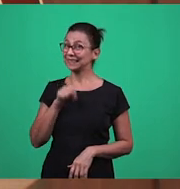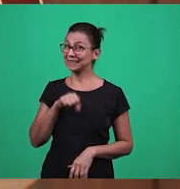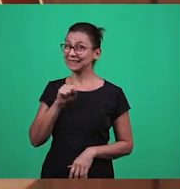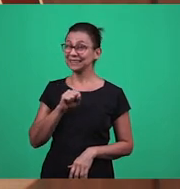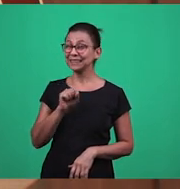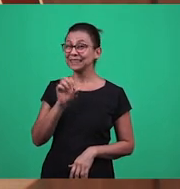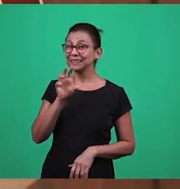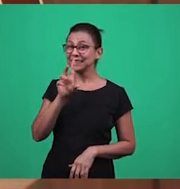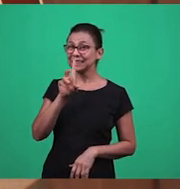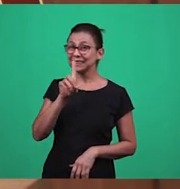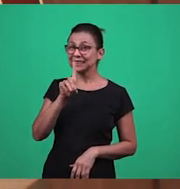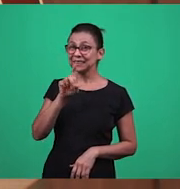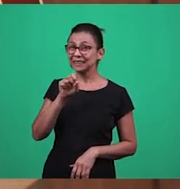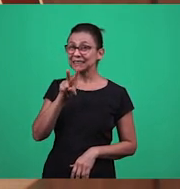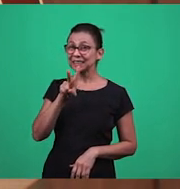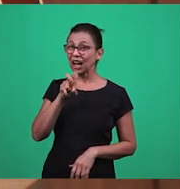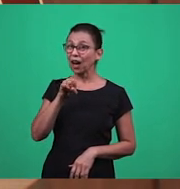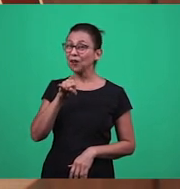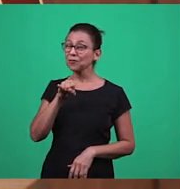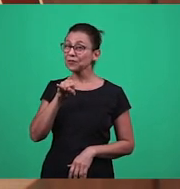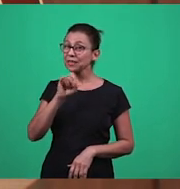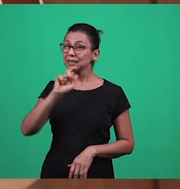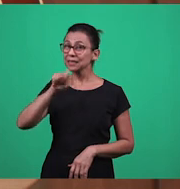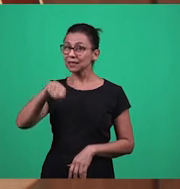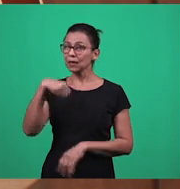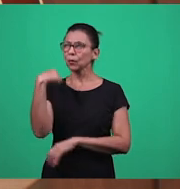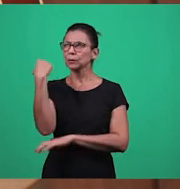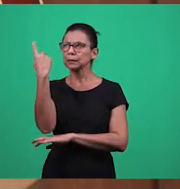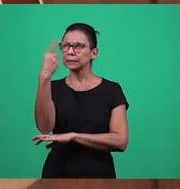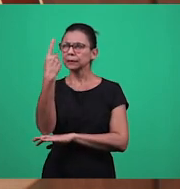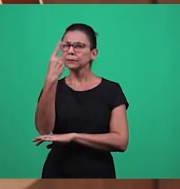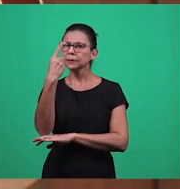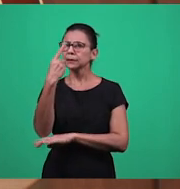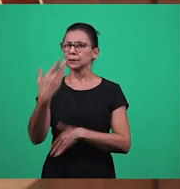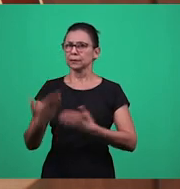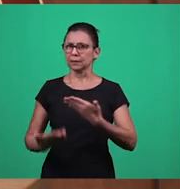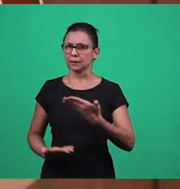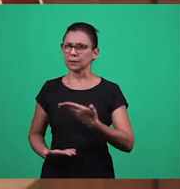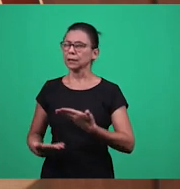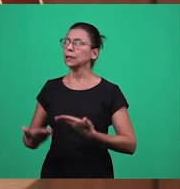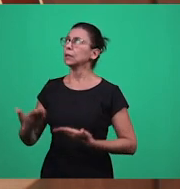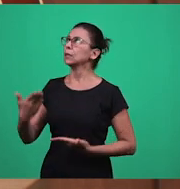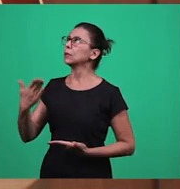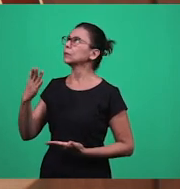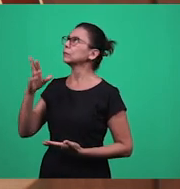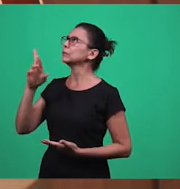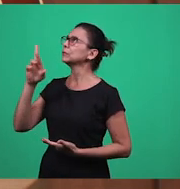Davi era um servo do Senhor,